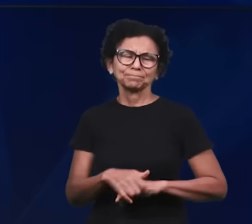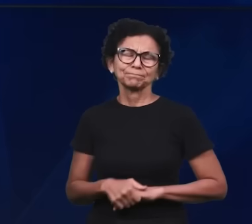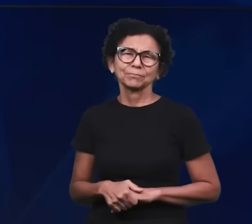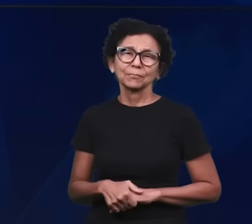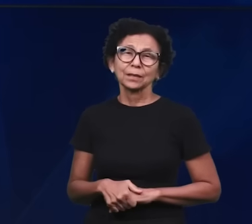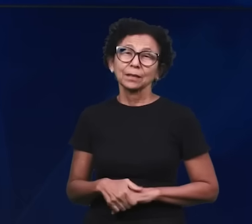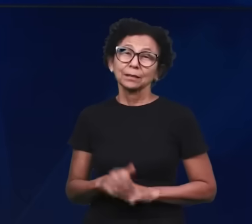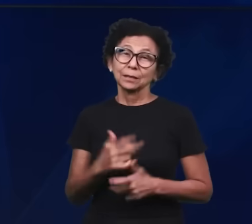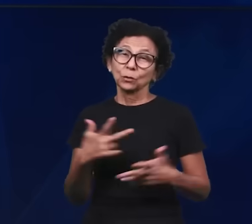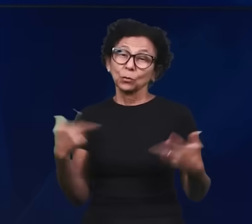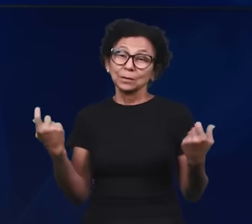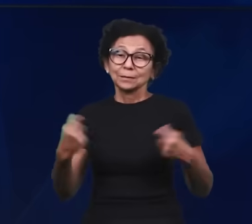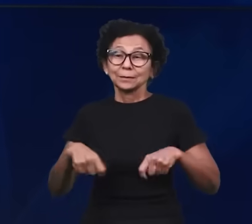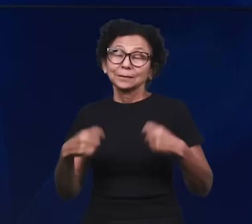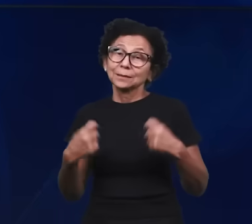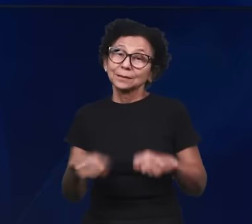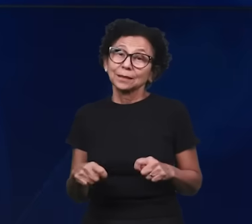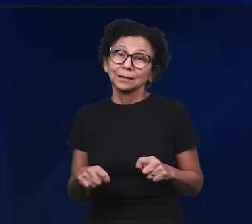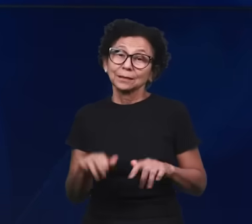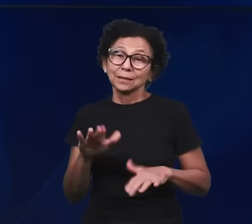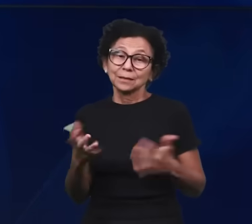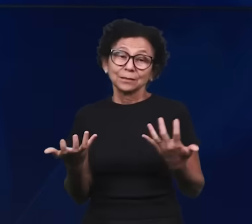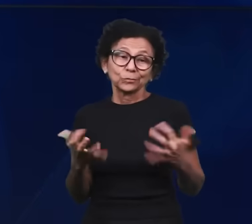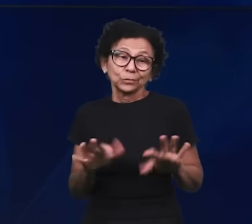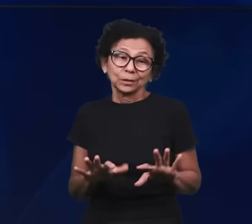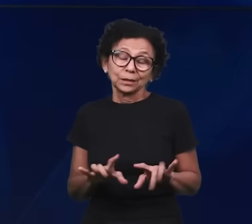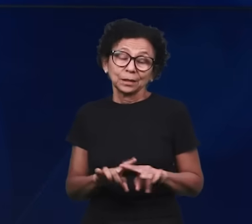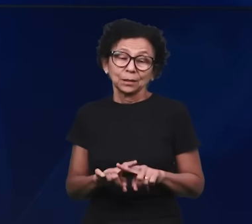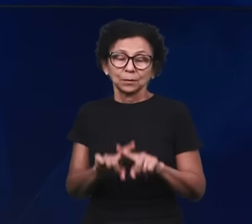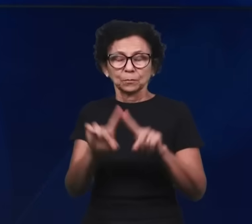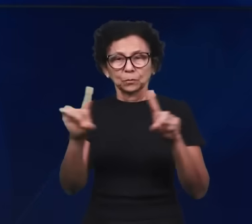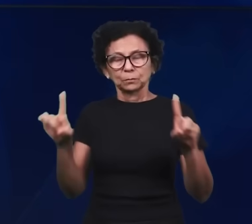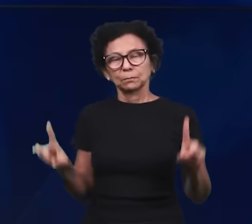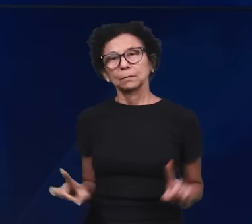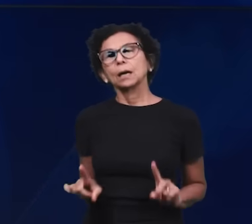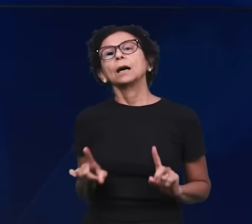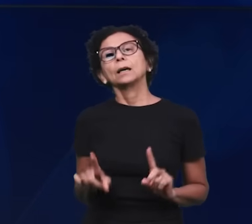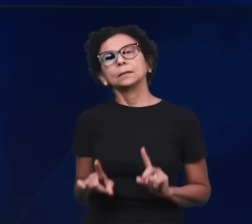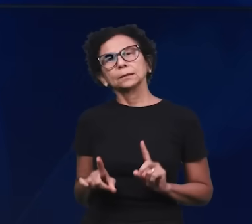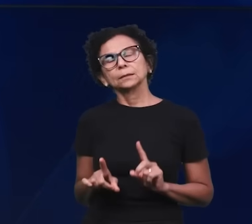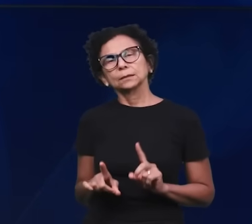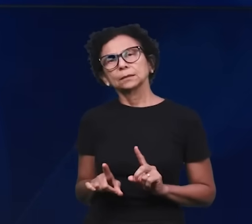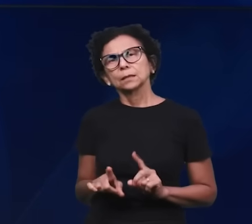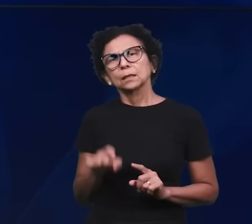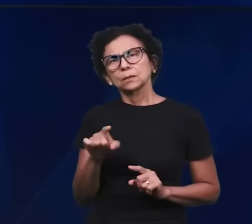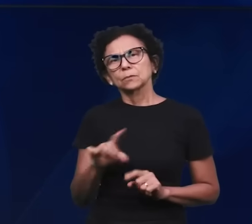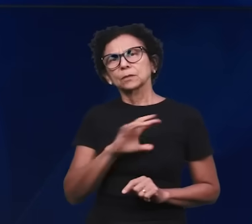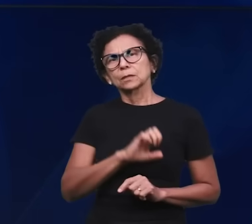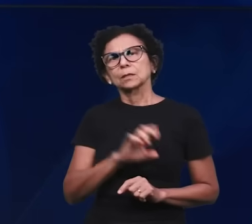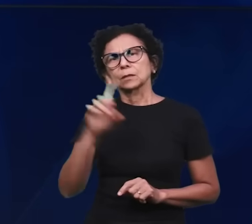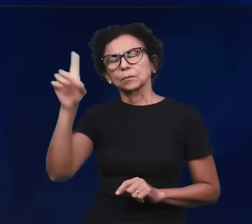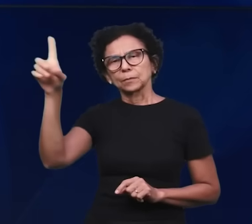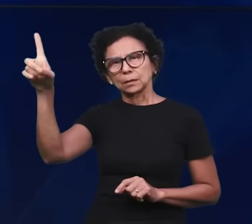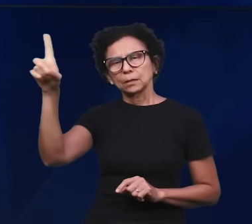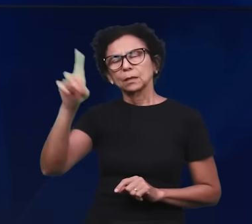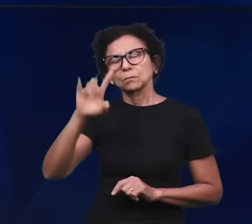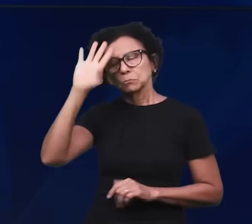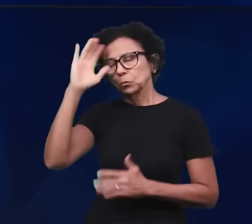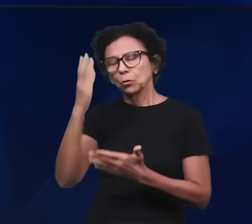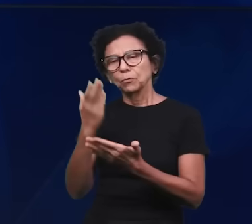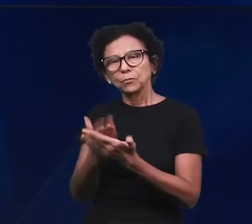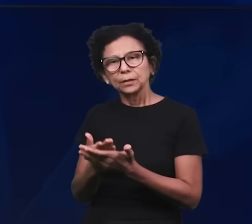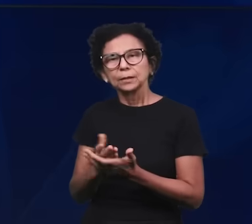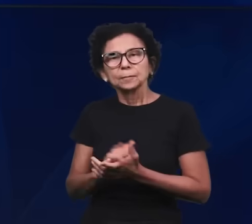família, coisas que às vezes não queremos, né? Mas como diz a palavra, tudo contribui para o bem daqueles que amam a Deus, são chamados pelo seu